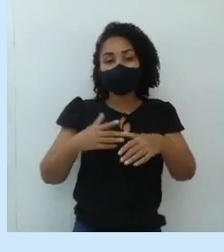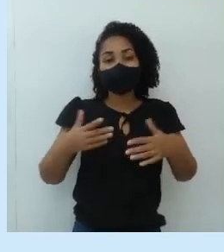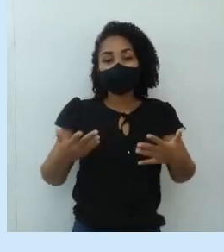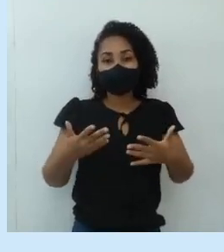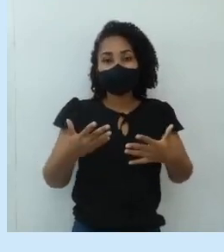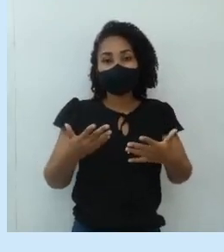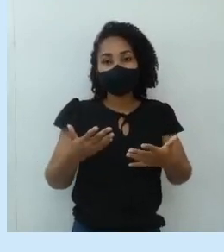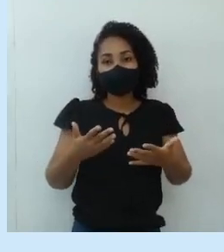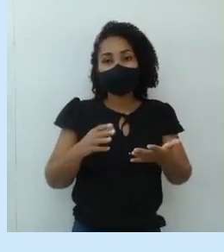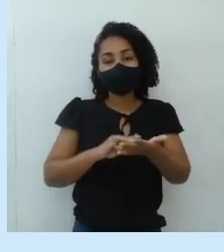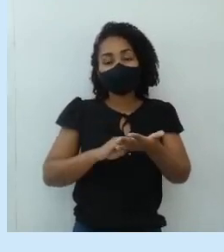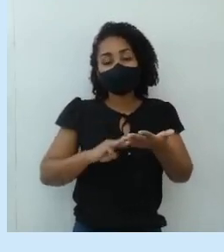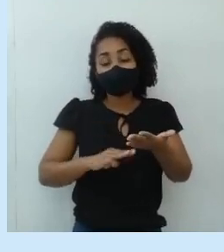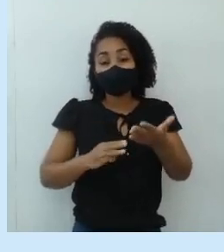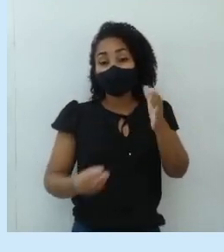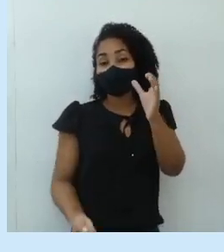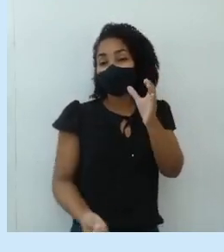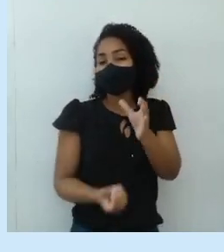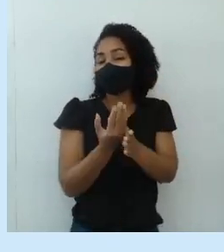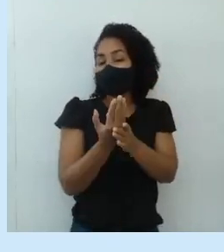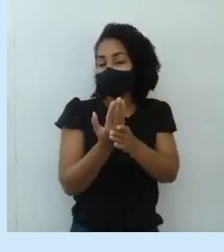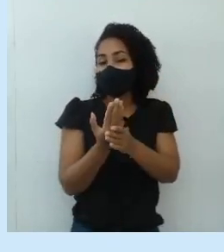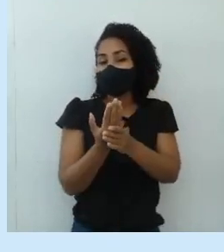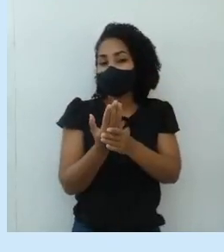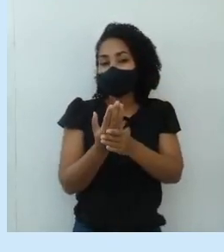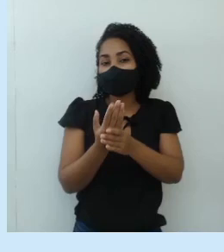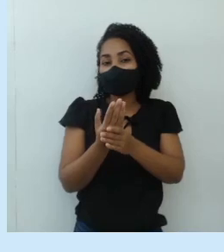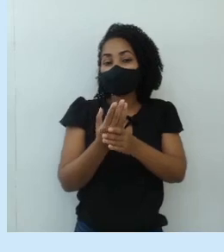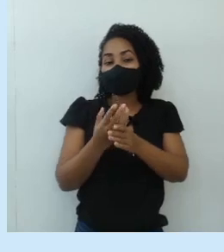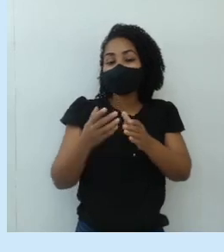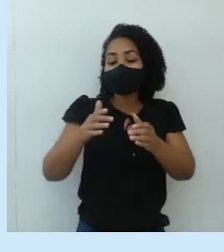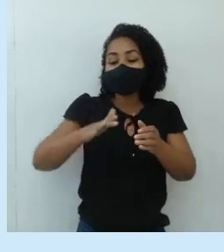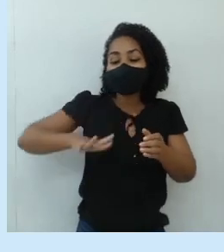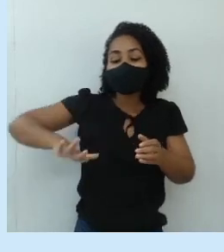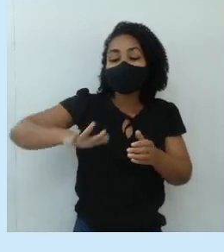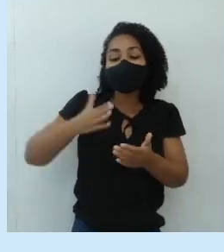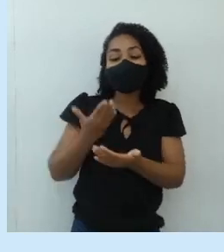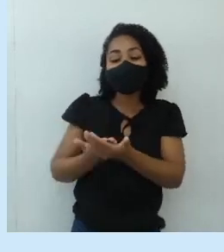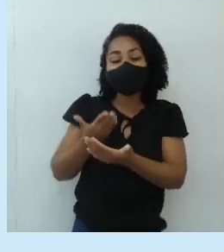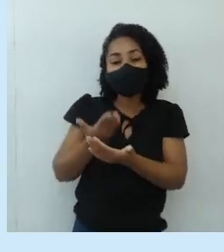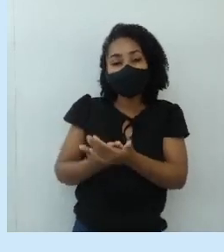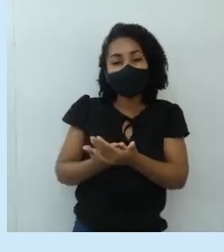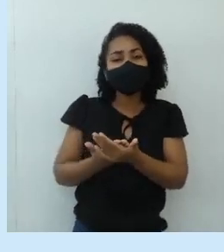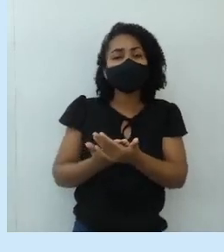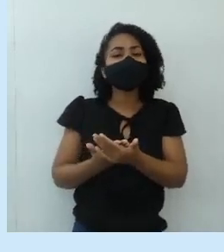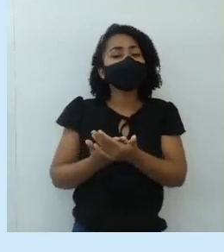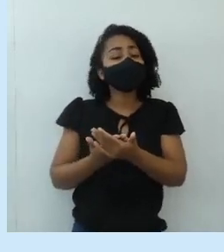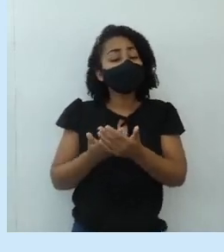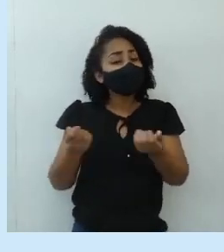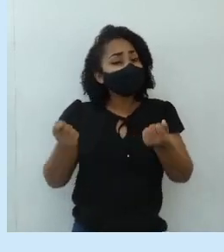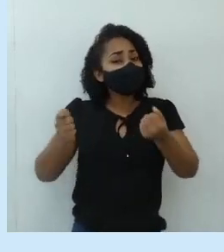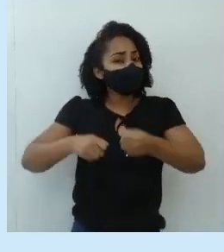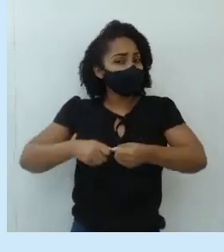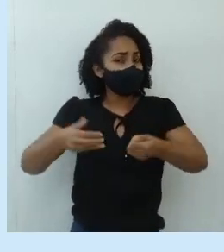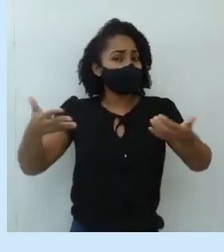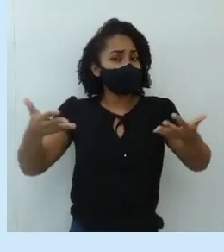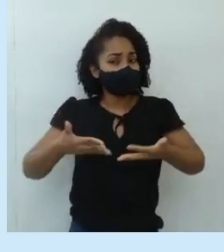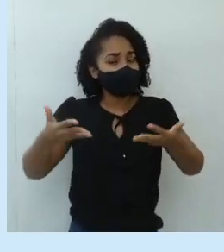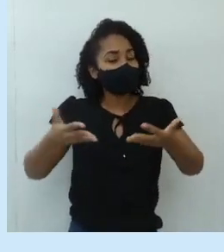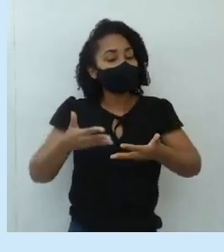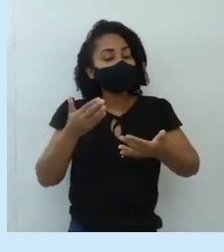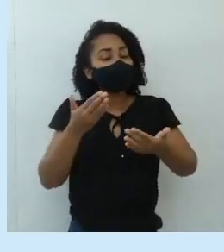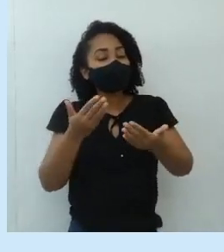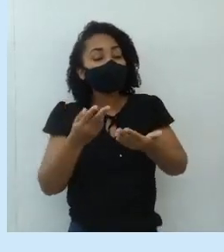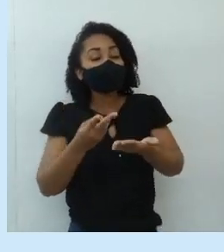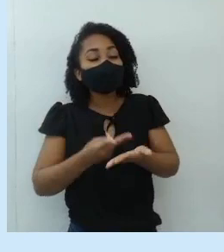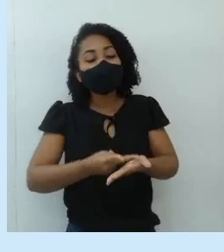é desenvolvido pela meteorologia, ele vai permitir atualmente a